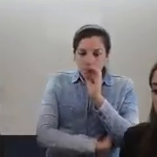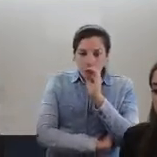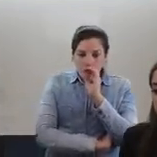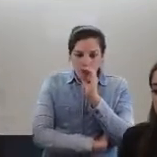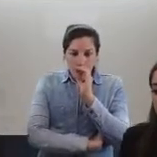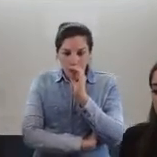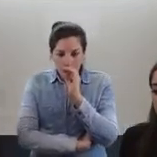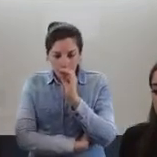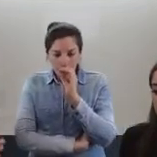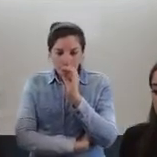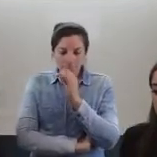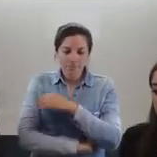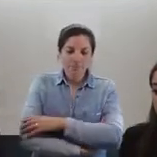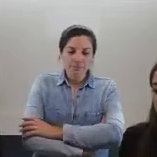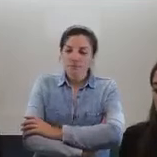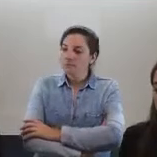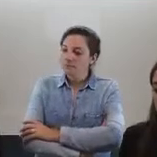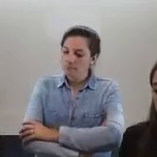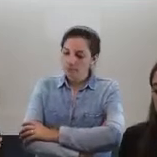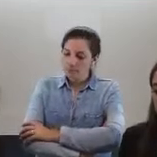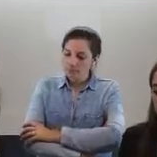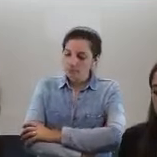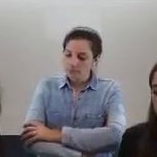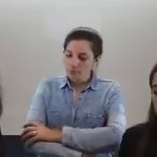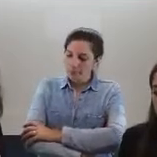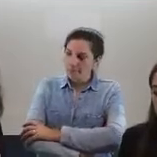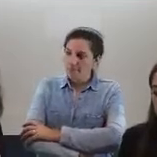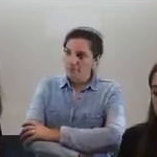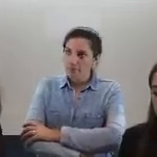artigos, porque como essas bases também, elas têm